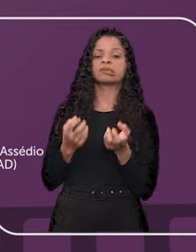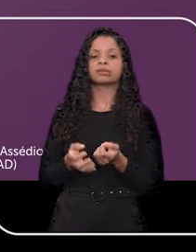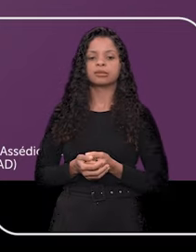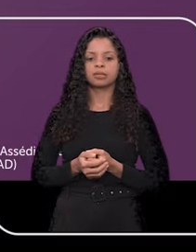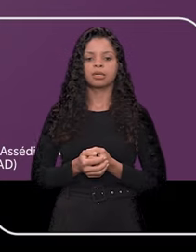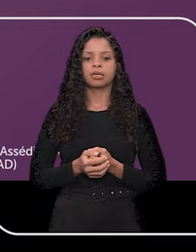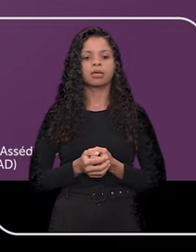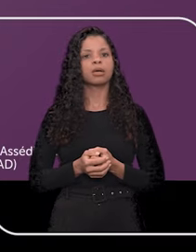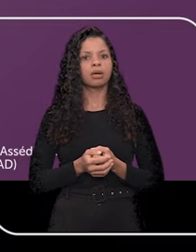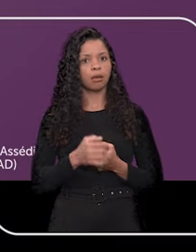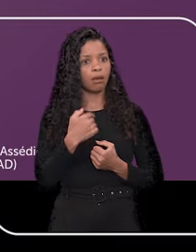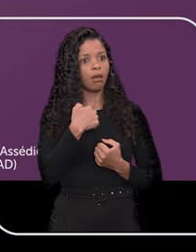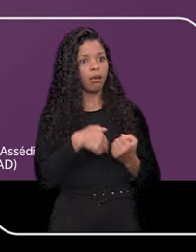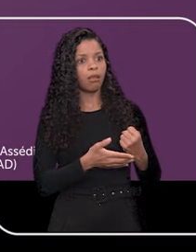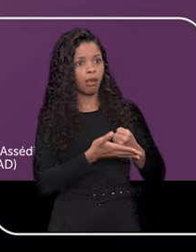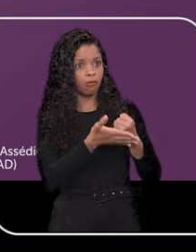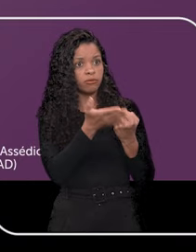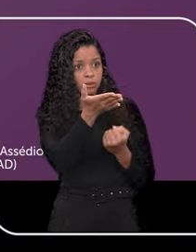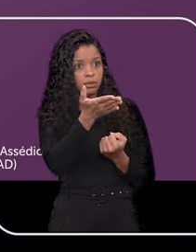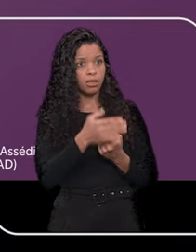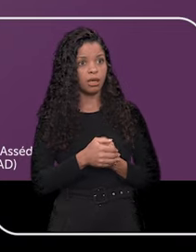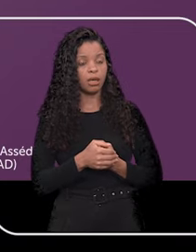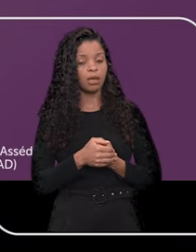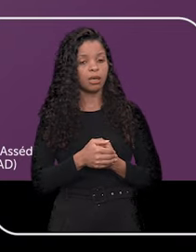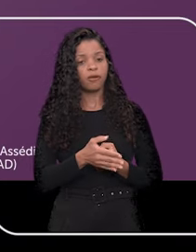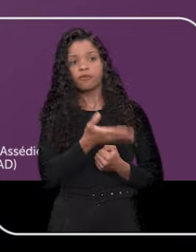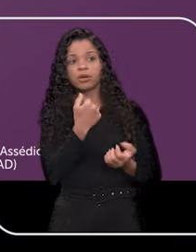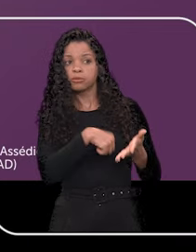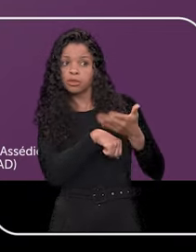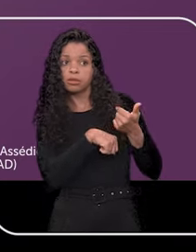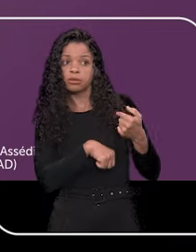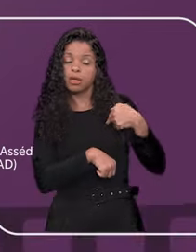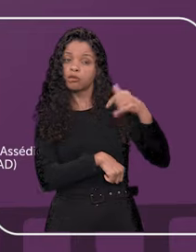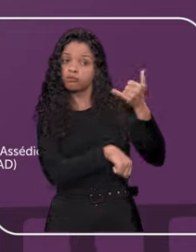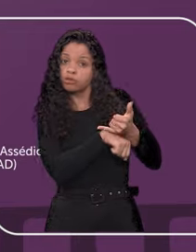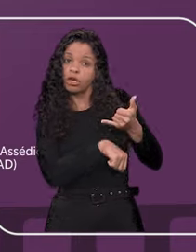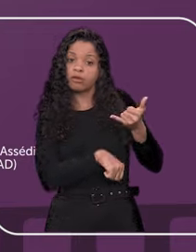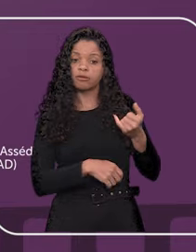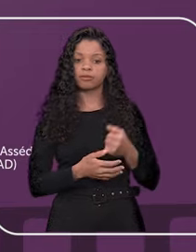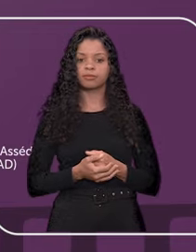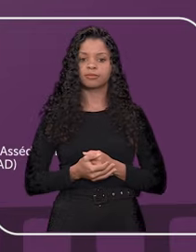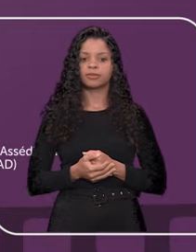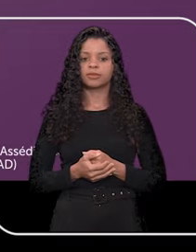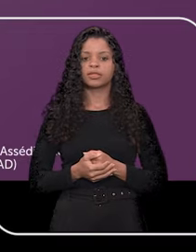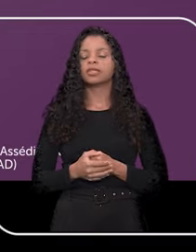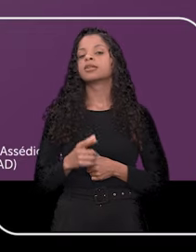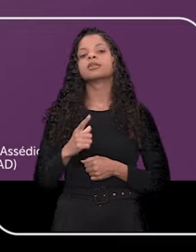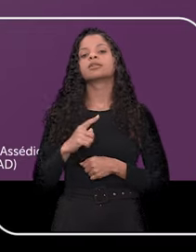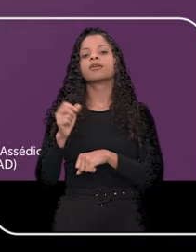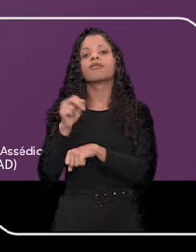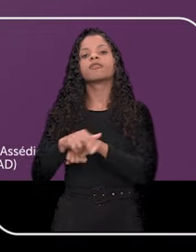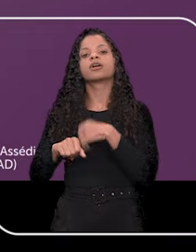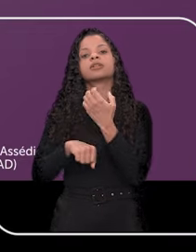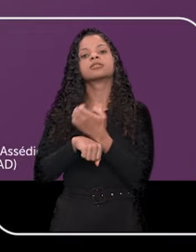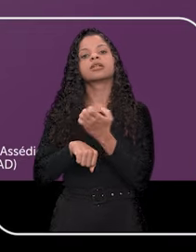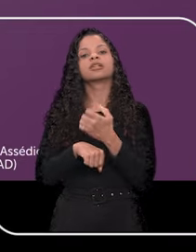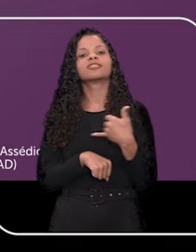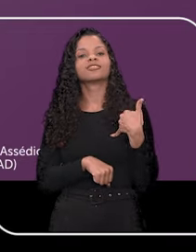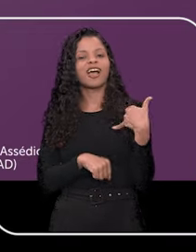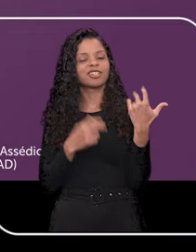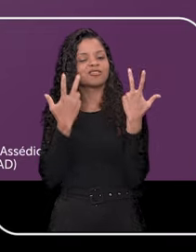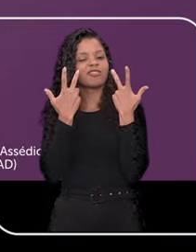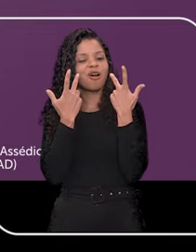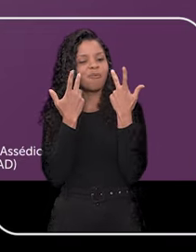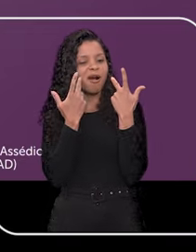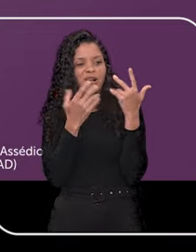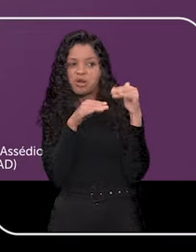eu posso te dar um carona não assim eu posso sair mais cedo porque eu sou o chefe uma vaga de estagiário de idade normal